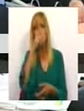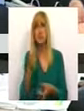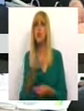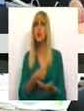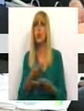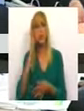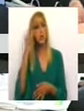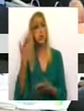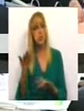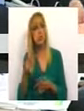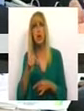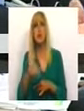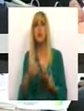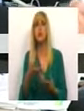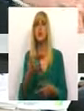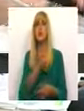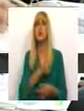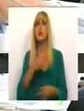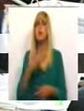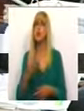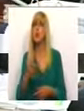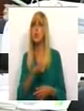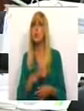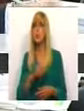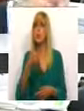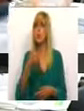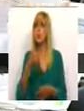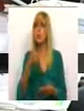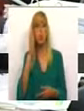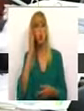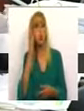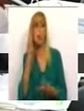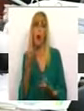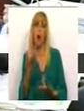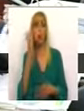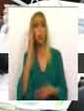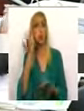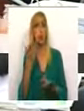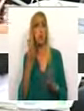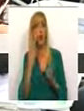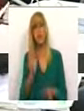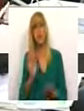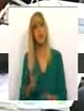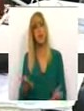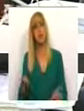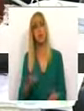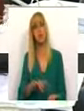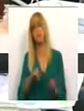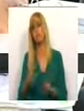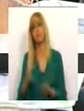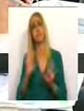entre 2011 e 2015. Números são números, Sr. Ministro, e não vale a pena